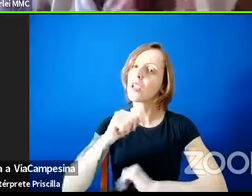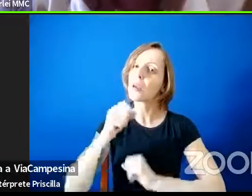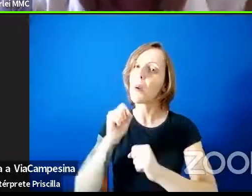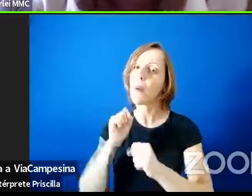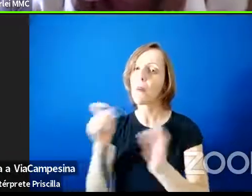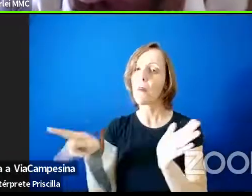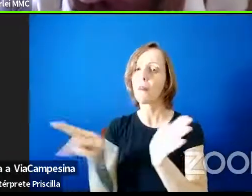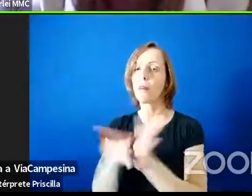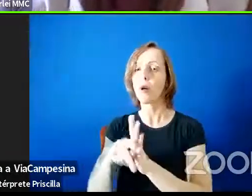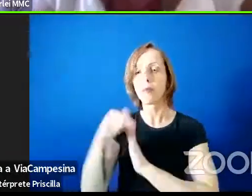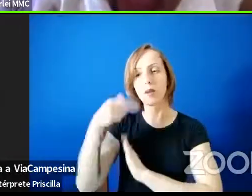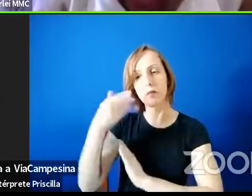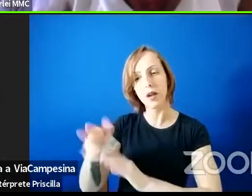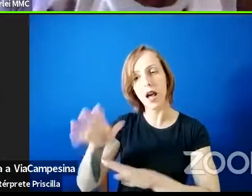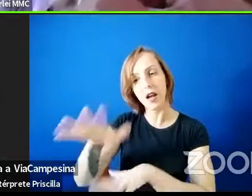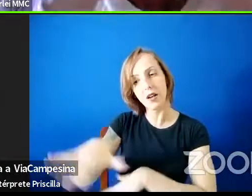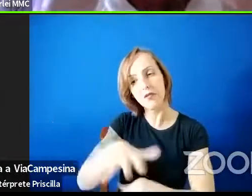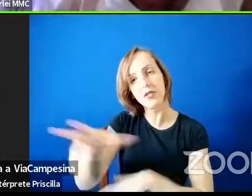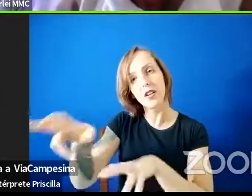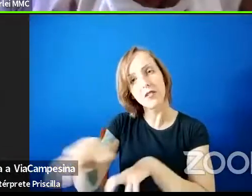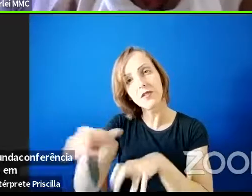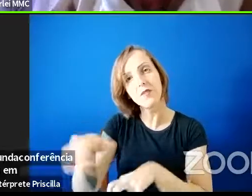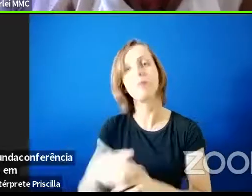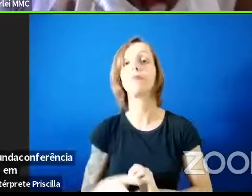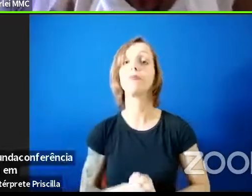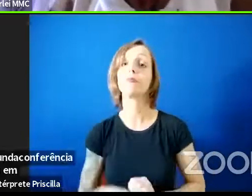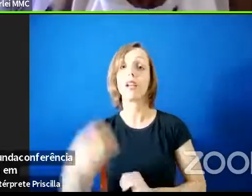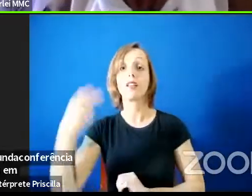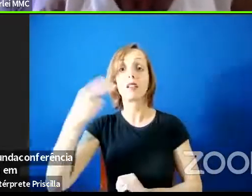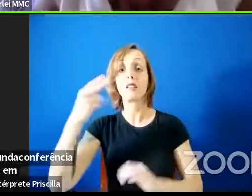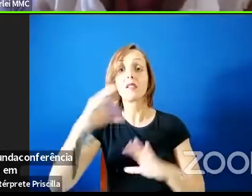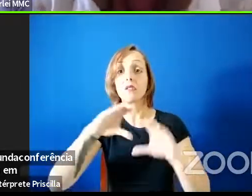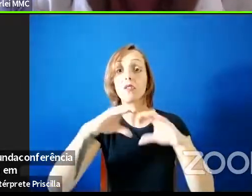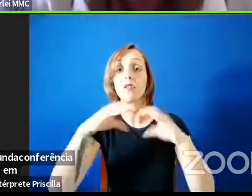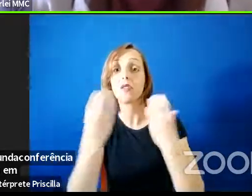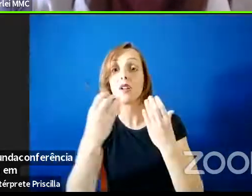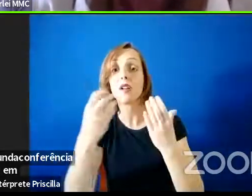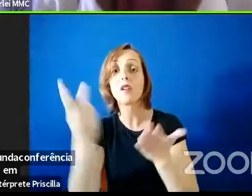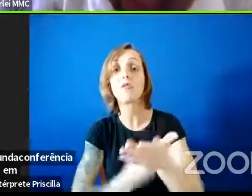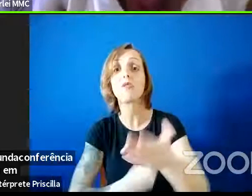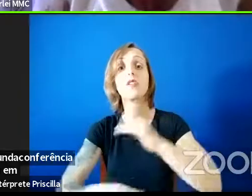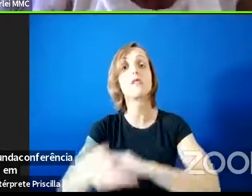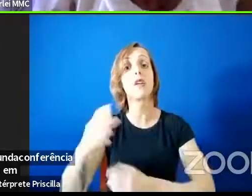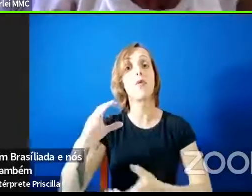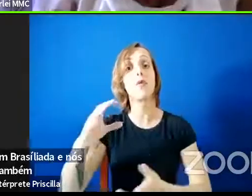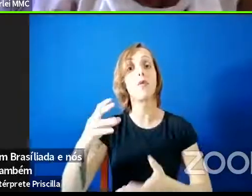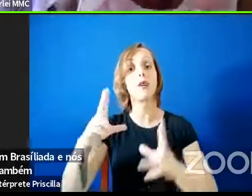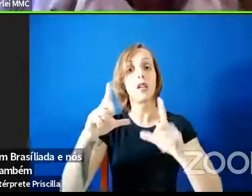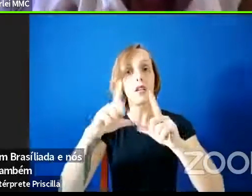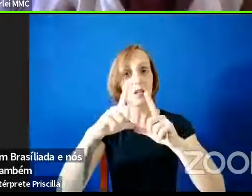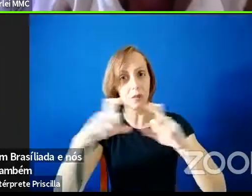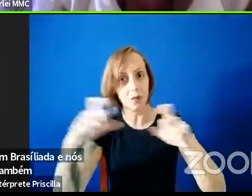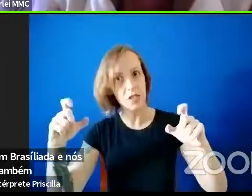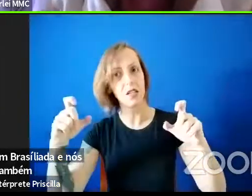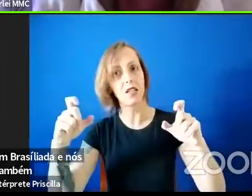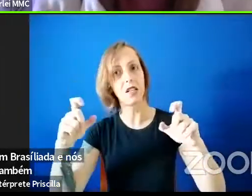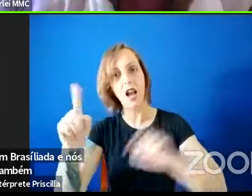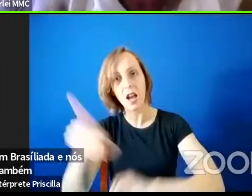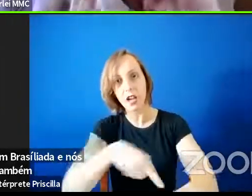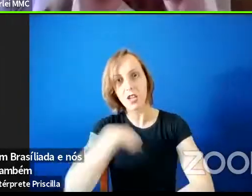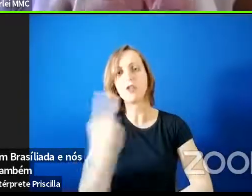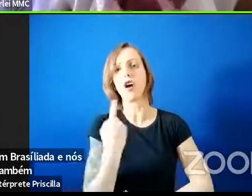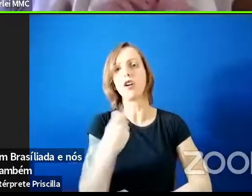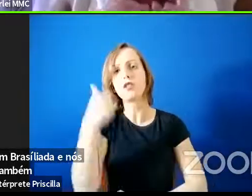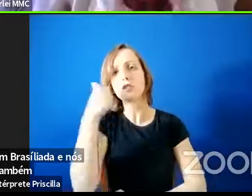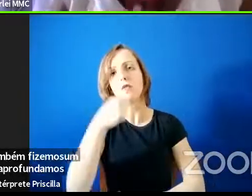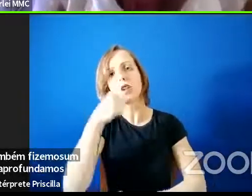ocorreu em Brasília, né? E nós, mulheres, também fizemos o enfrentamento e aprofundamos esse